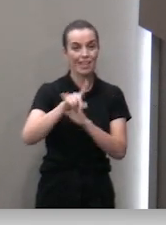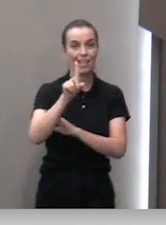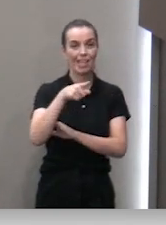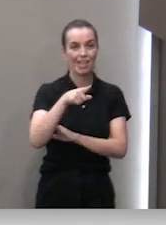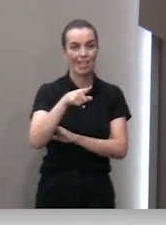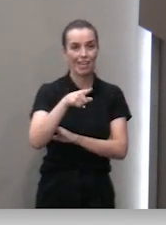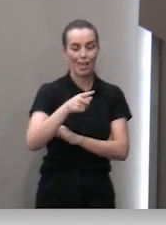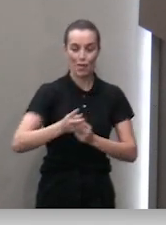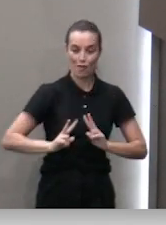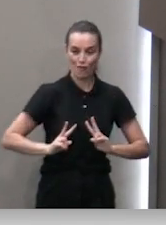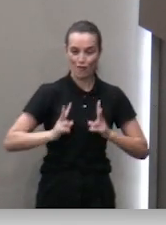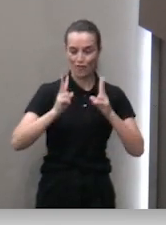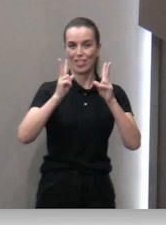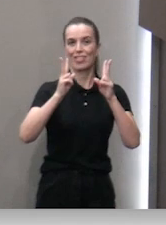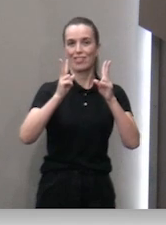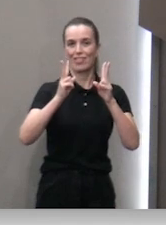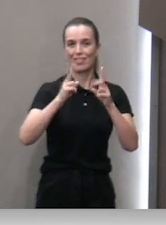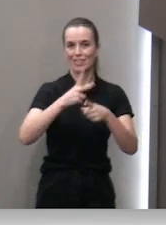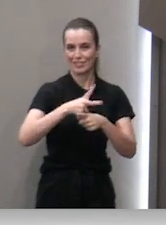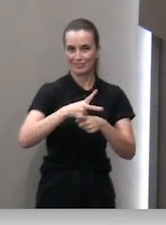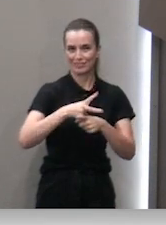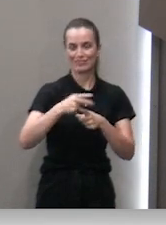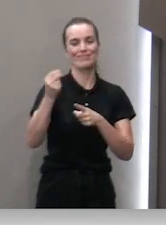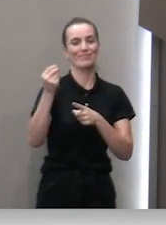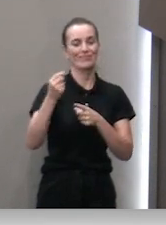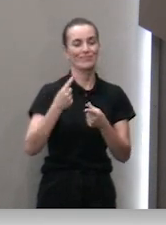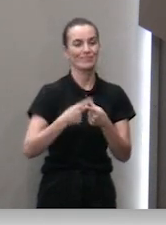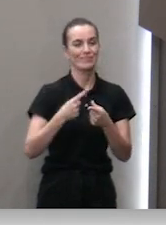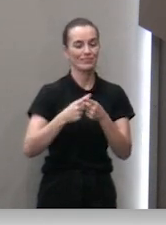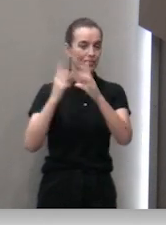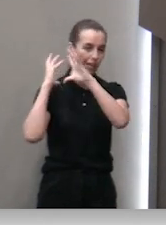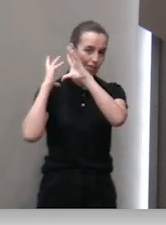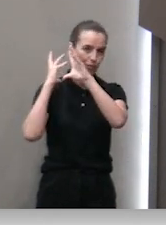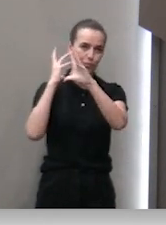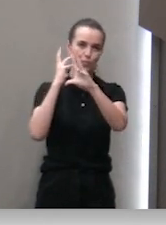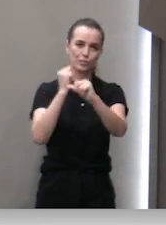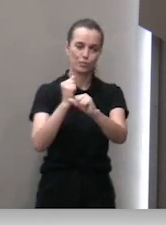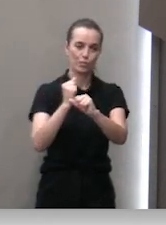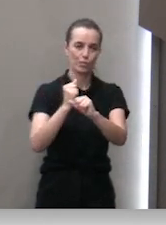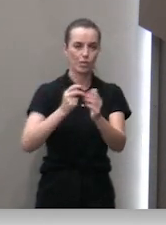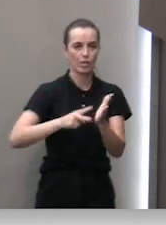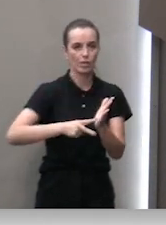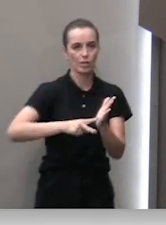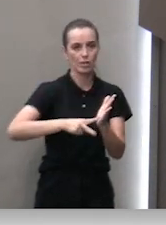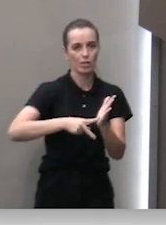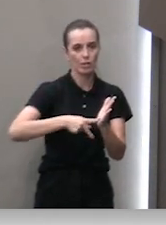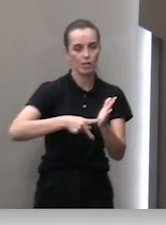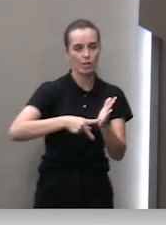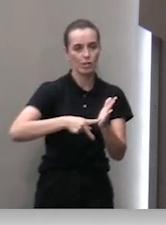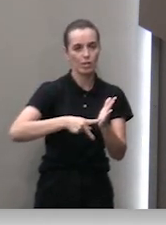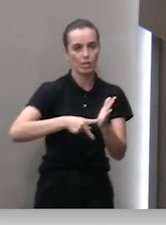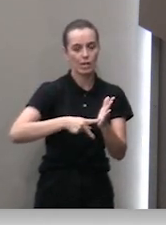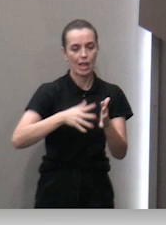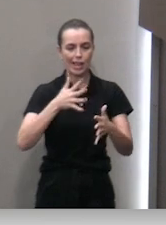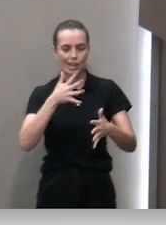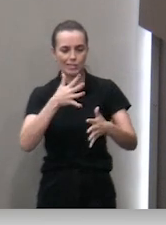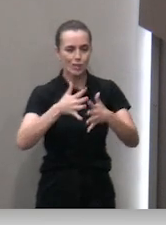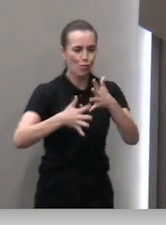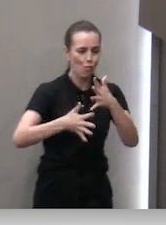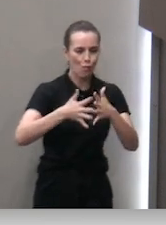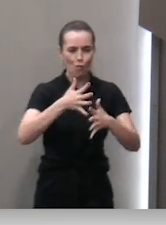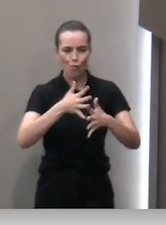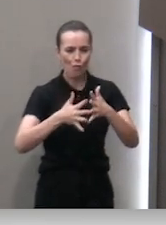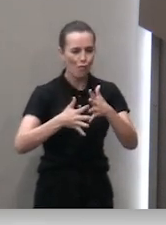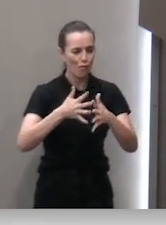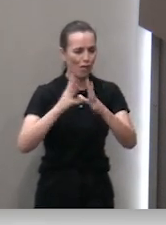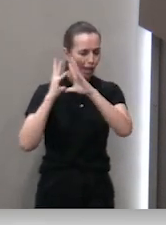vitória. Porque a história do sindicato, ela se confunde com a história da cidade, com a